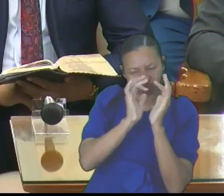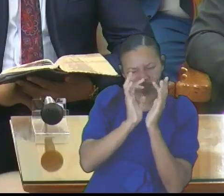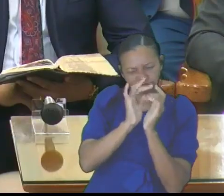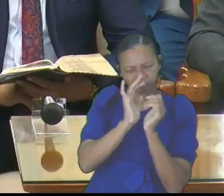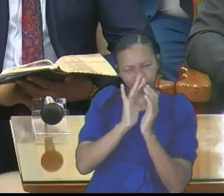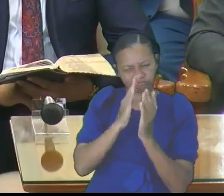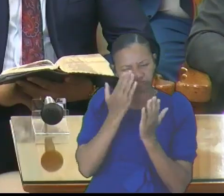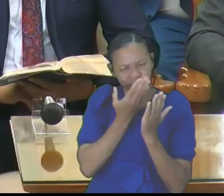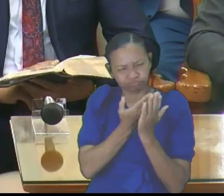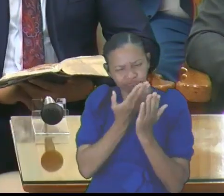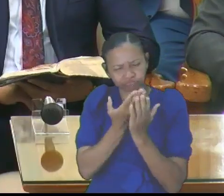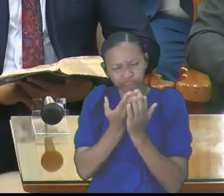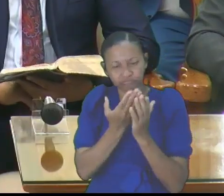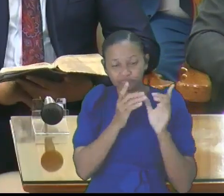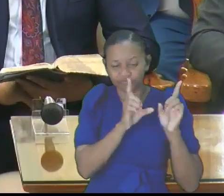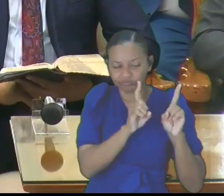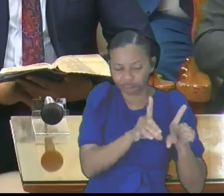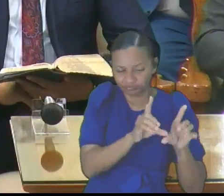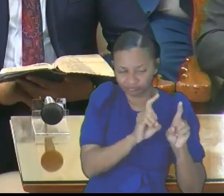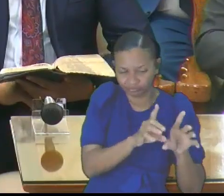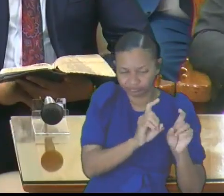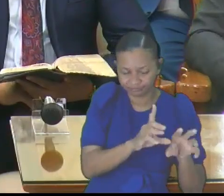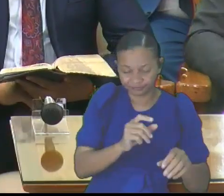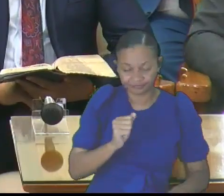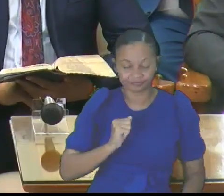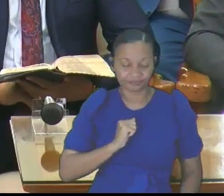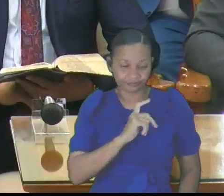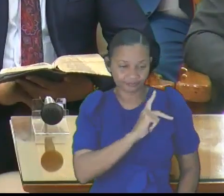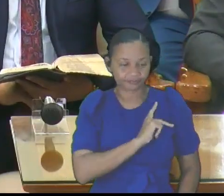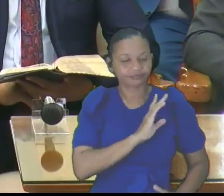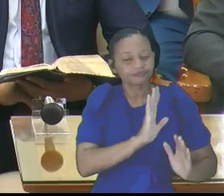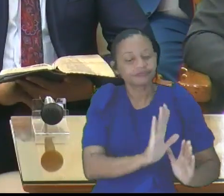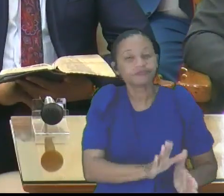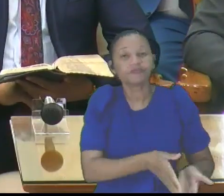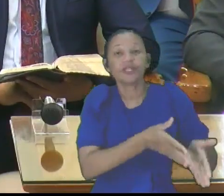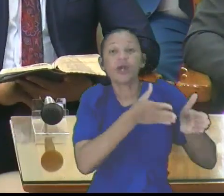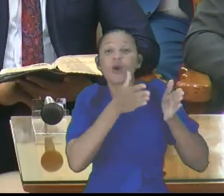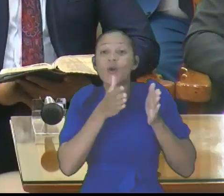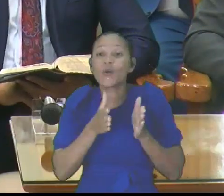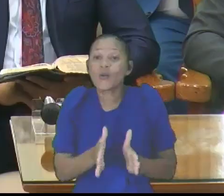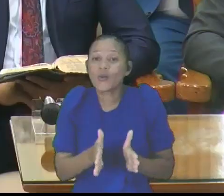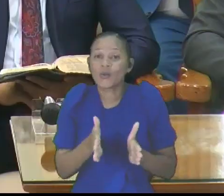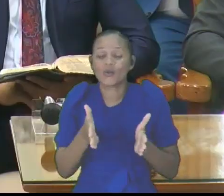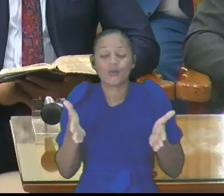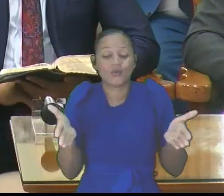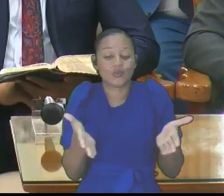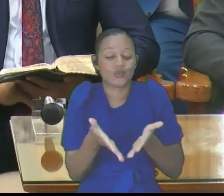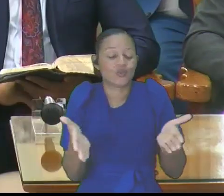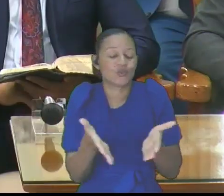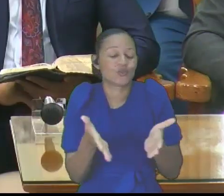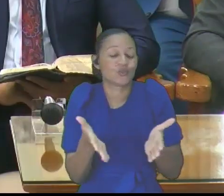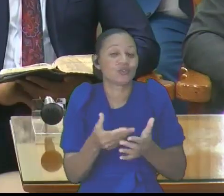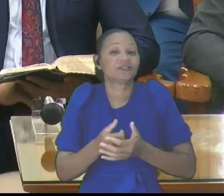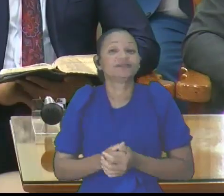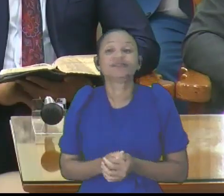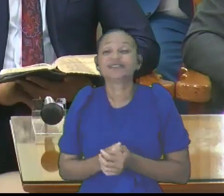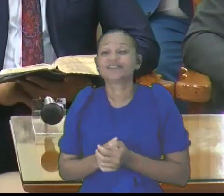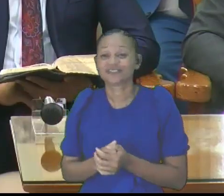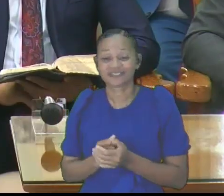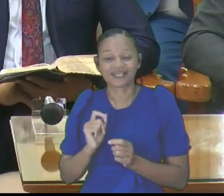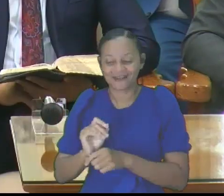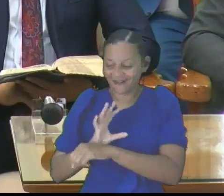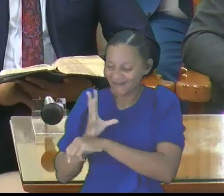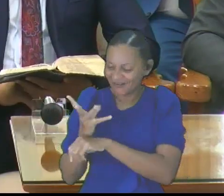na doutrina dos apóstolos. E hoje nós vamos meditar na palavra que a igreja perseverava na